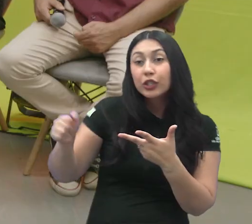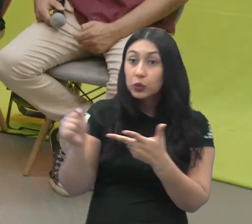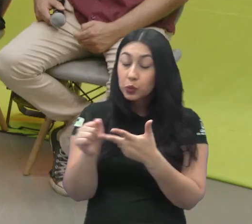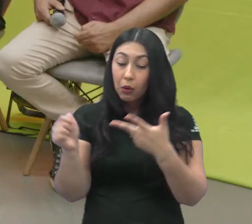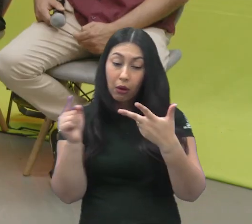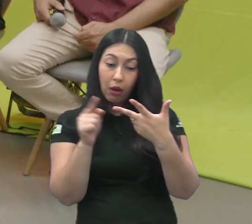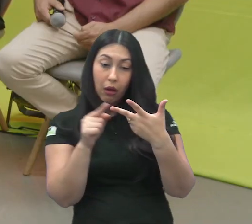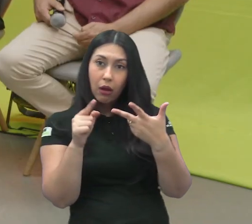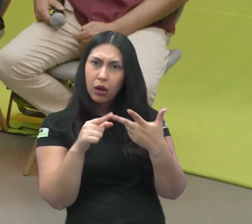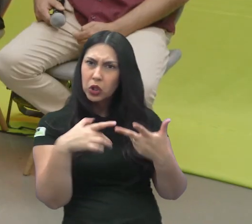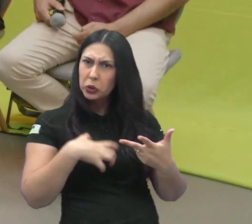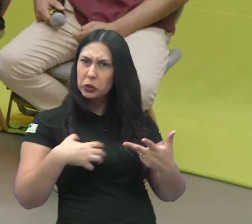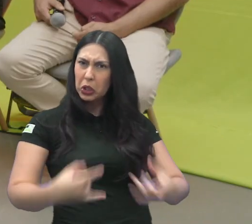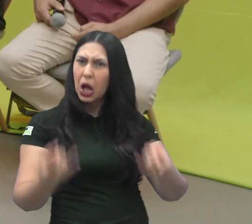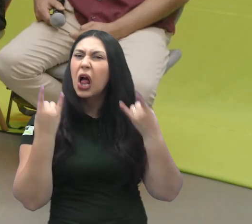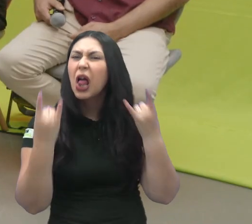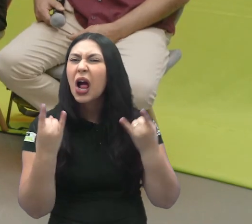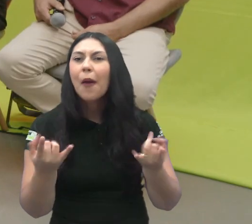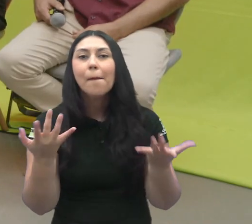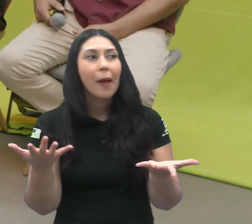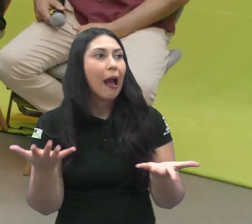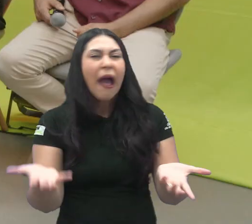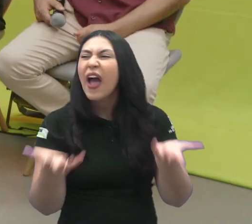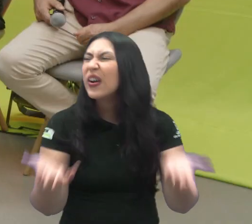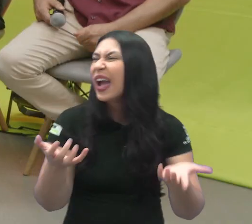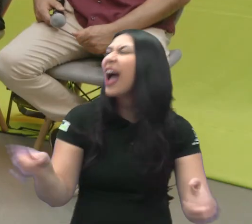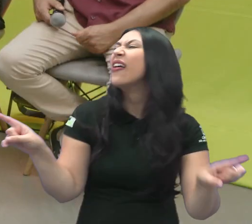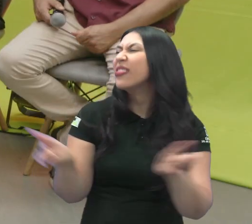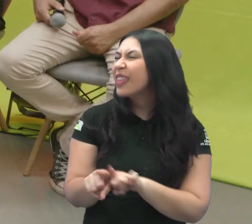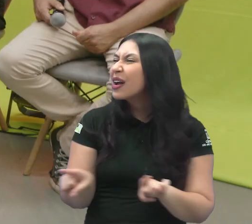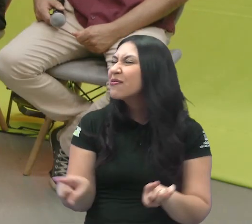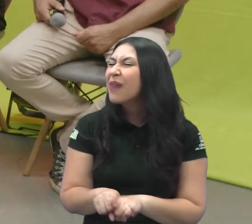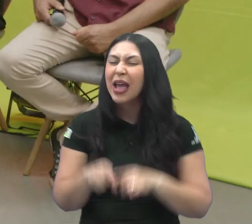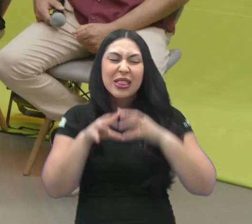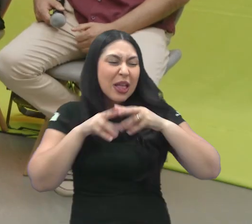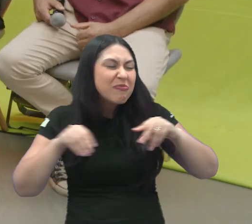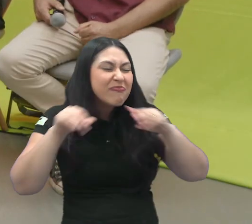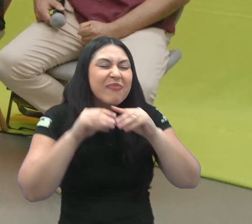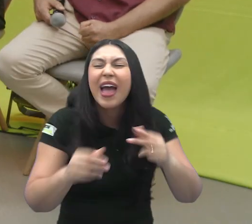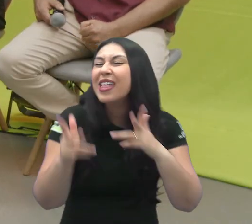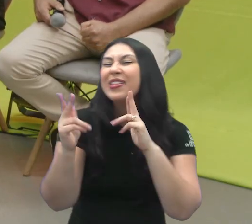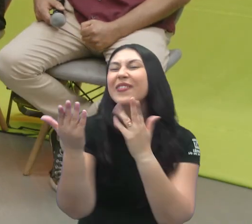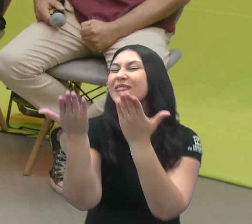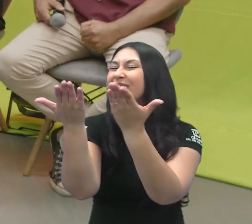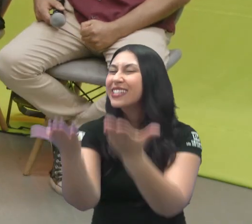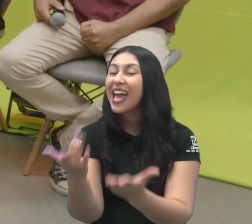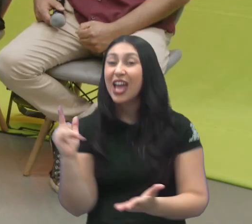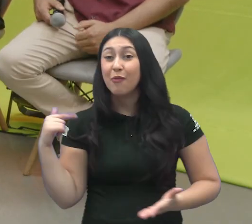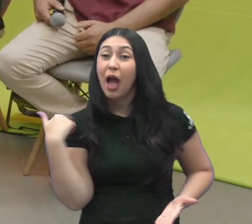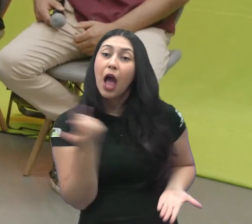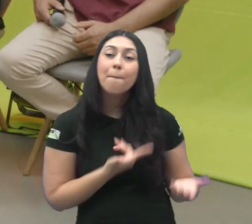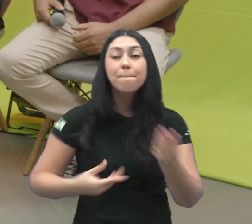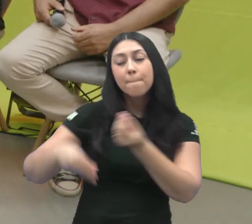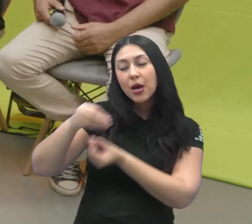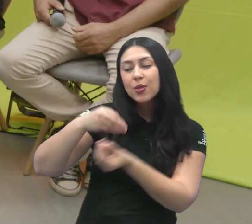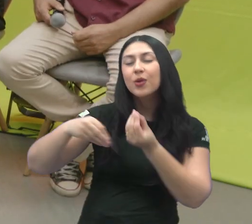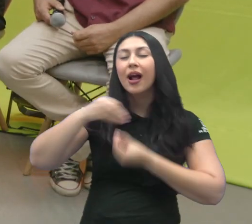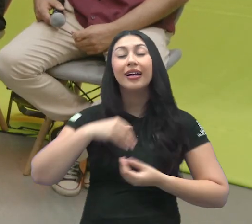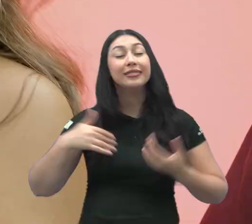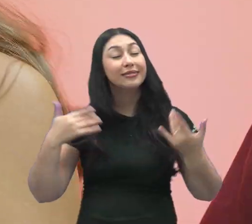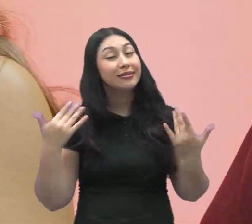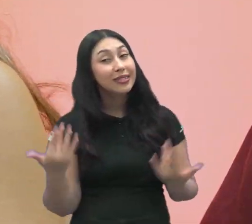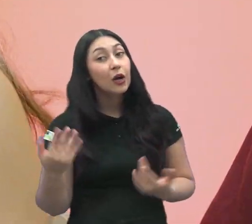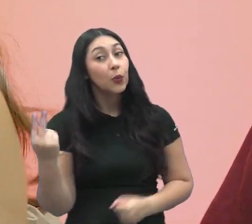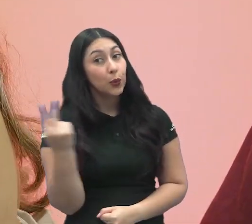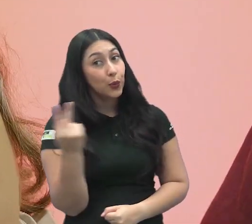exemplo, tem a vibe dela do rock, mas ela fala, pô, eu quero fazer algo também mais melancólico, igual você, pra gente misturar as linguagens. Então,